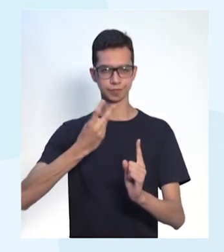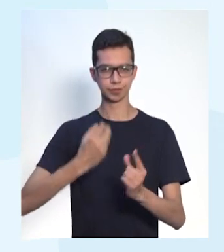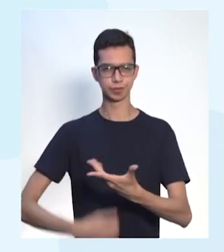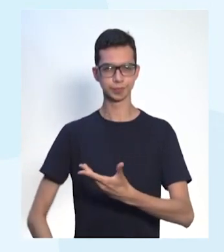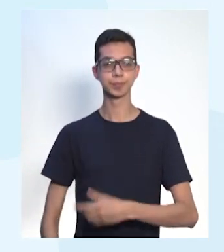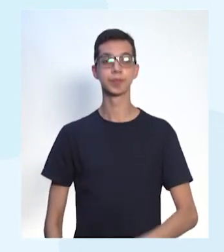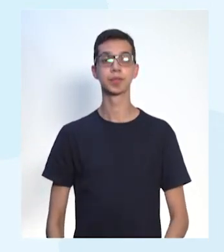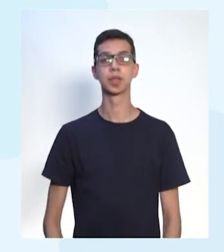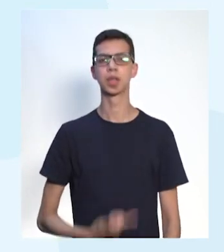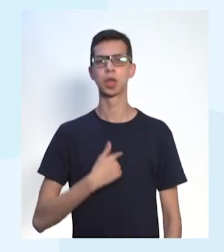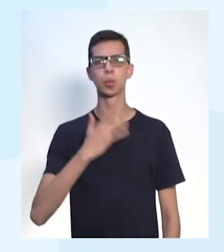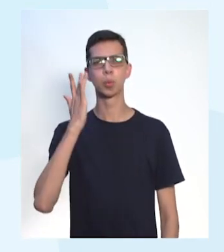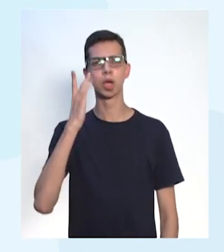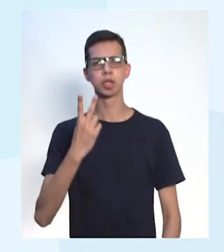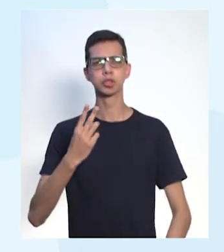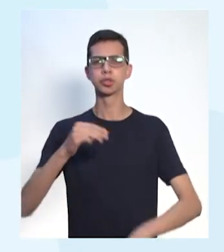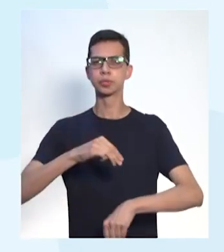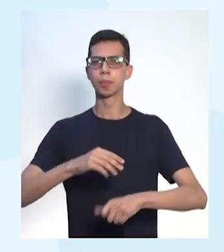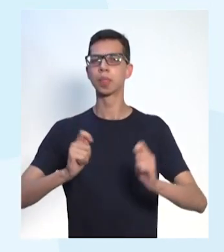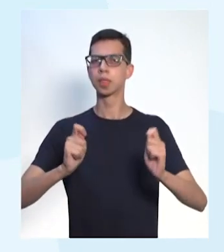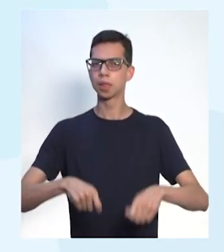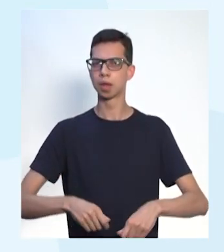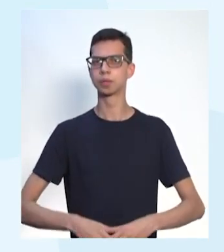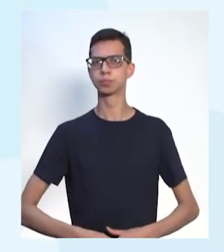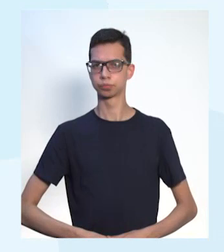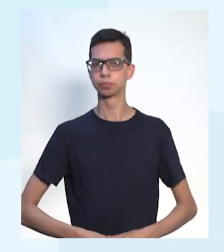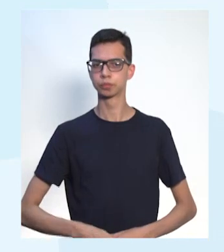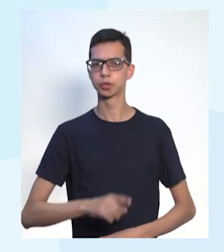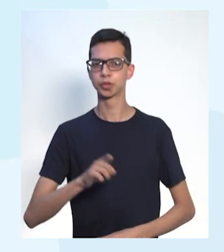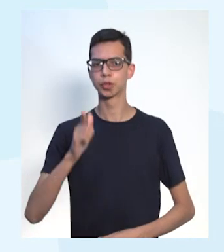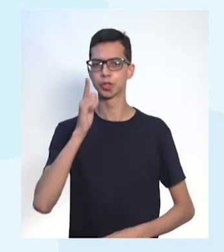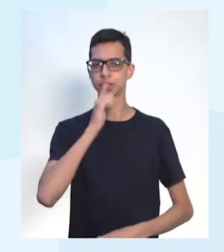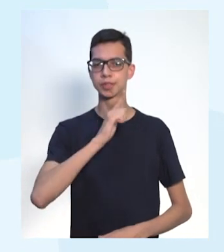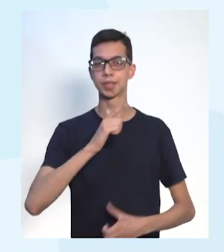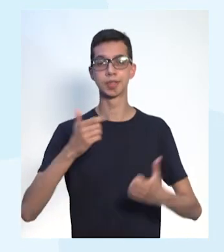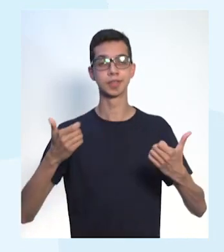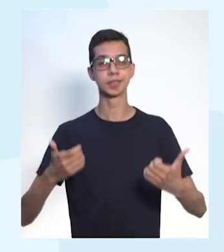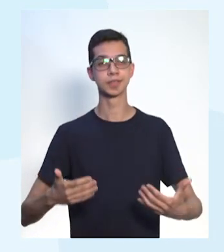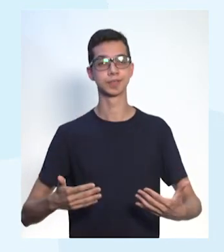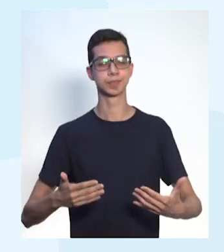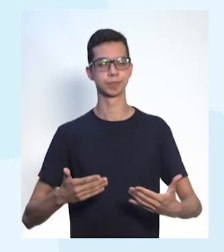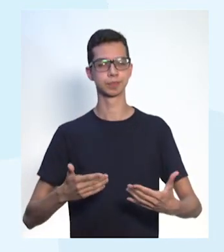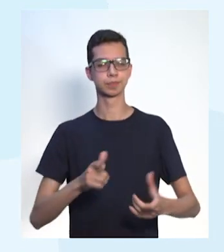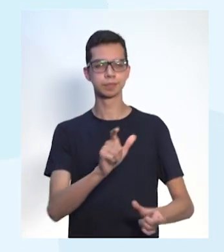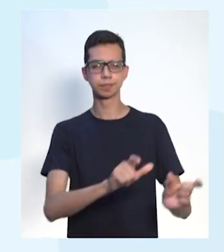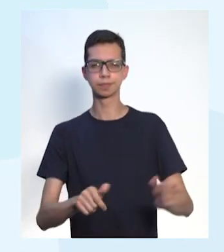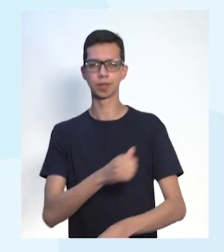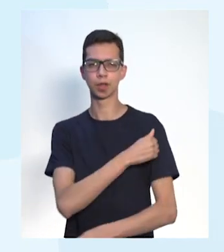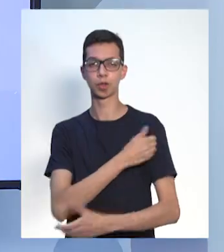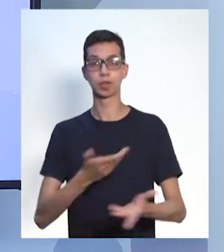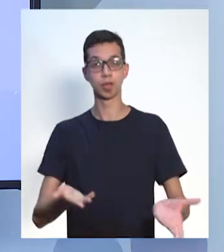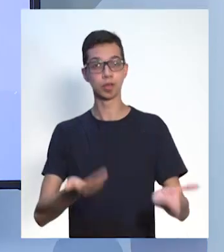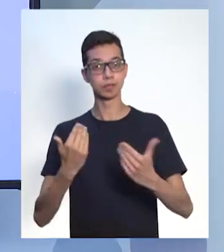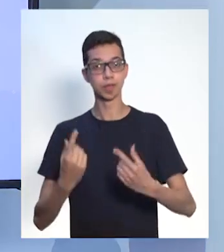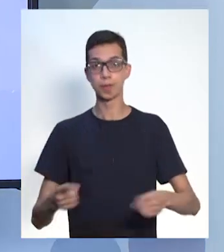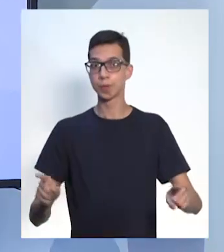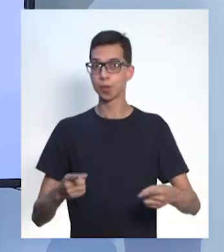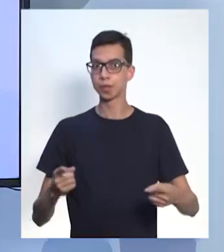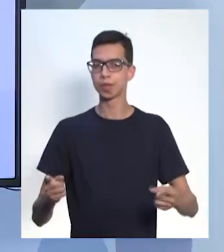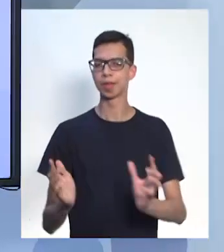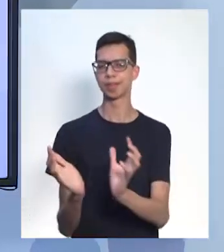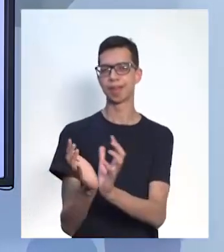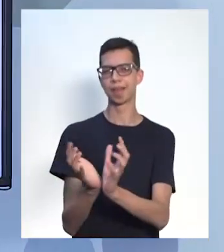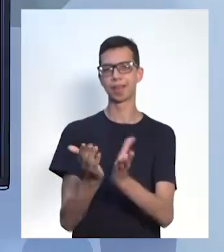mais do que suficiente, tá, né? Ótimo, 2 minutinhos. 2 minutos a gente consegue fazer esse levantamento aí com os nossos estudantes. Vamos então, põe uma música aí para a galera